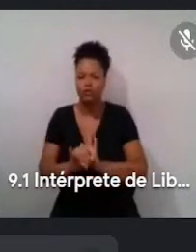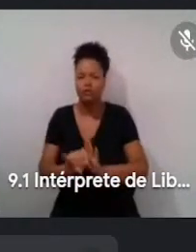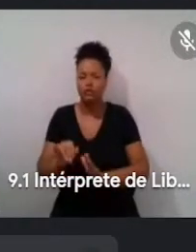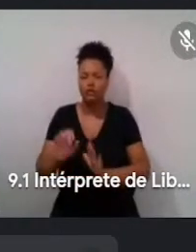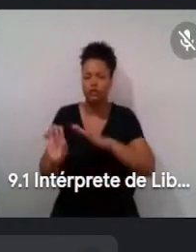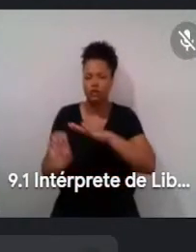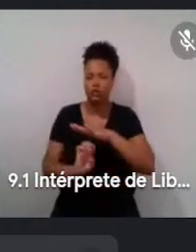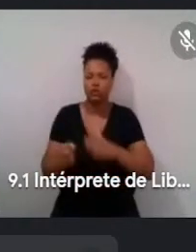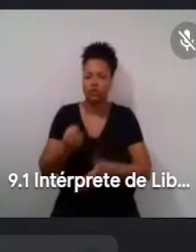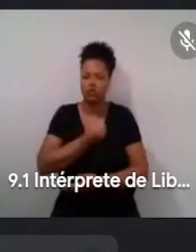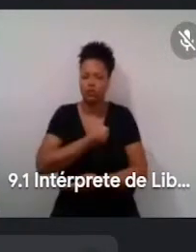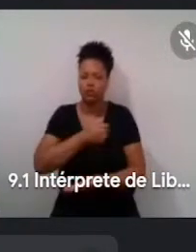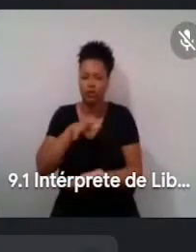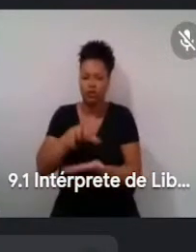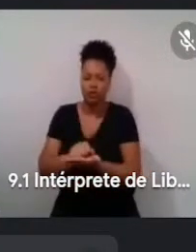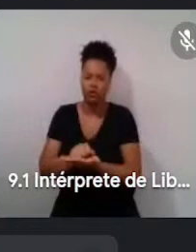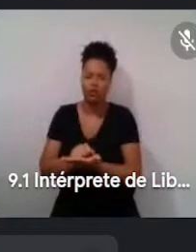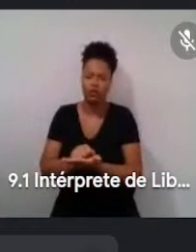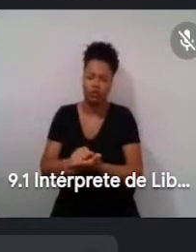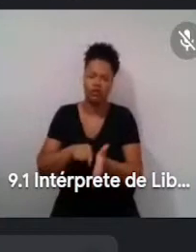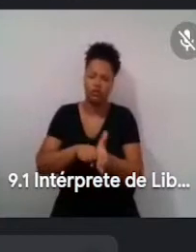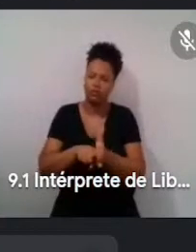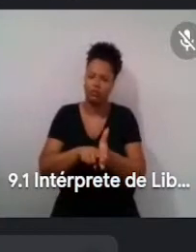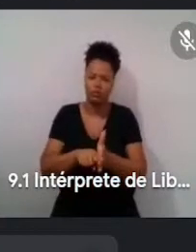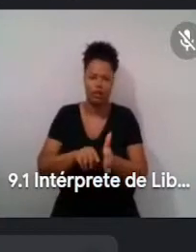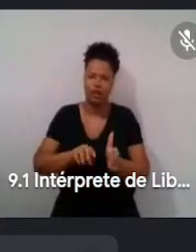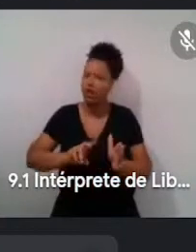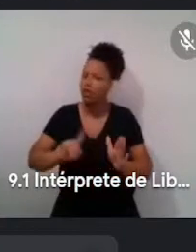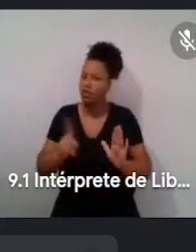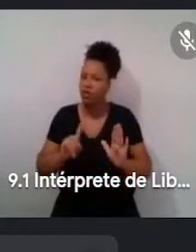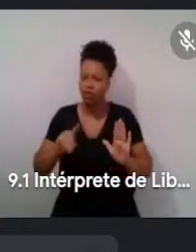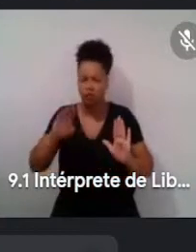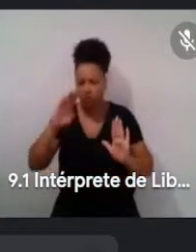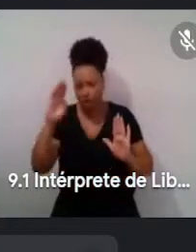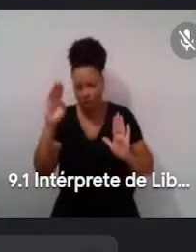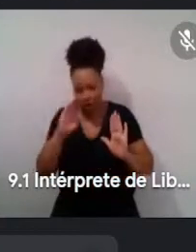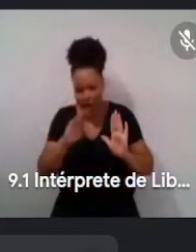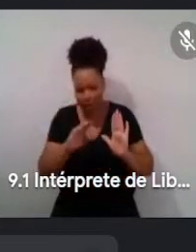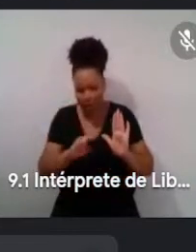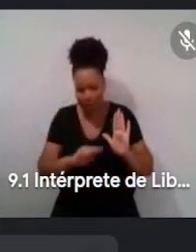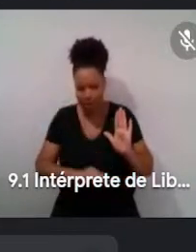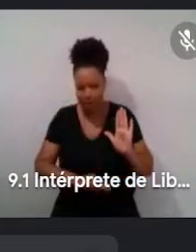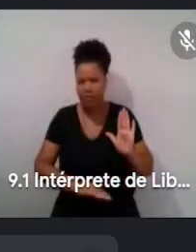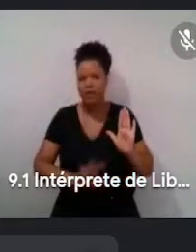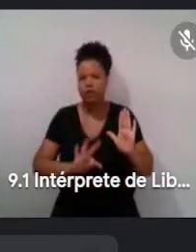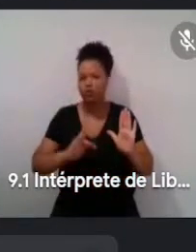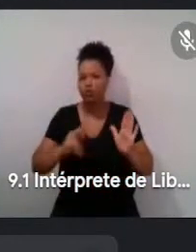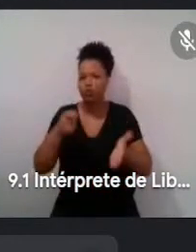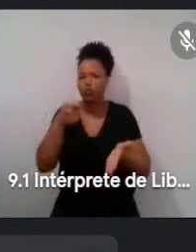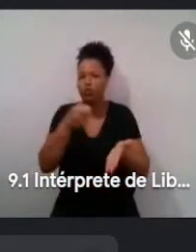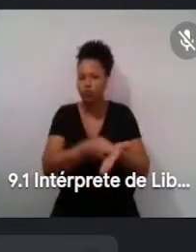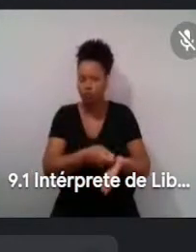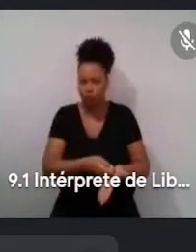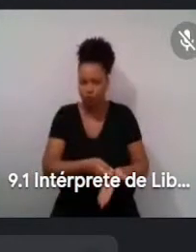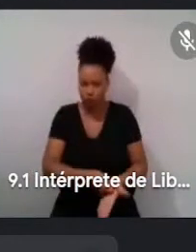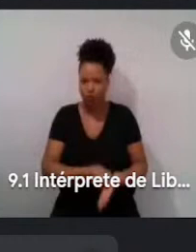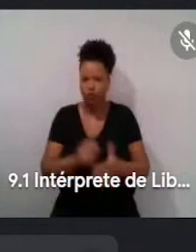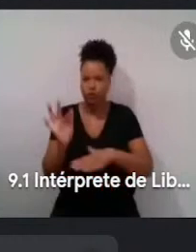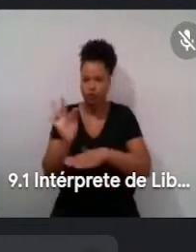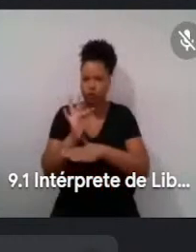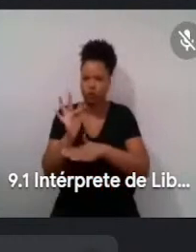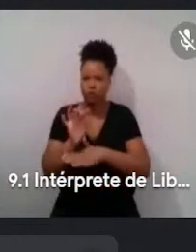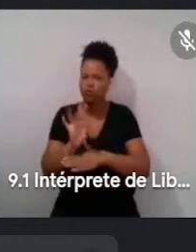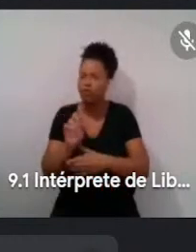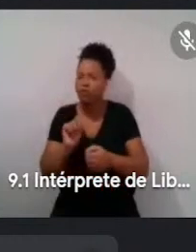registro da pesquisa. Não se atendeu a todo o rol de exigências formais, simplesmente se